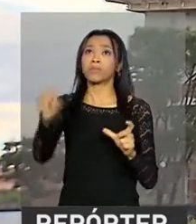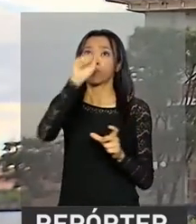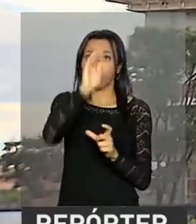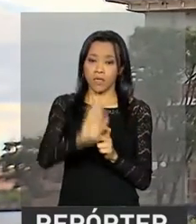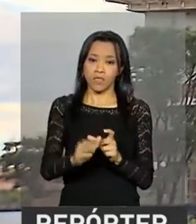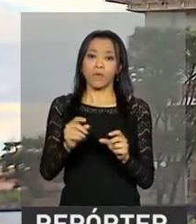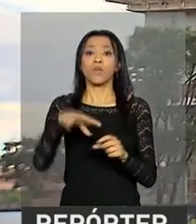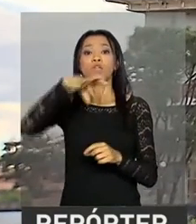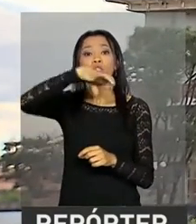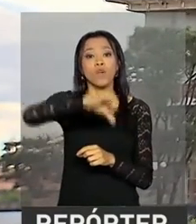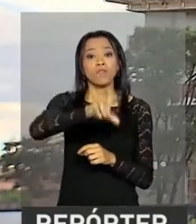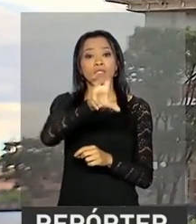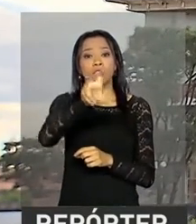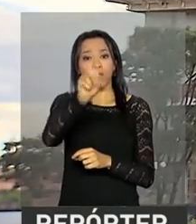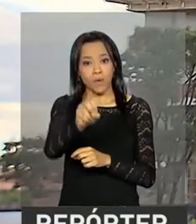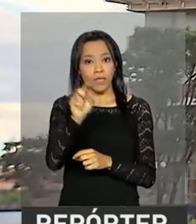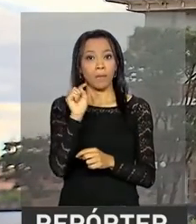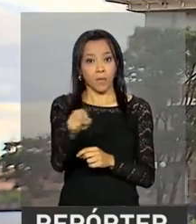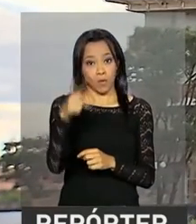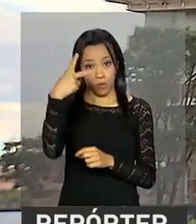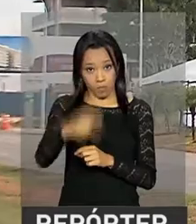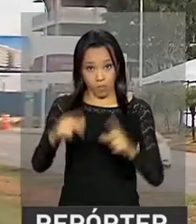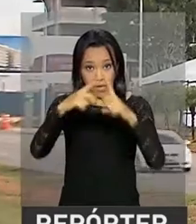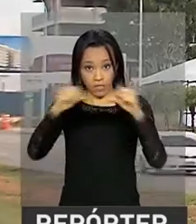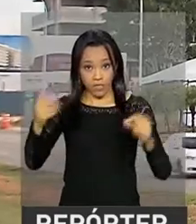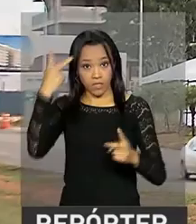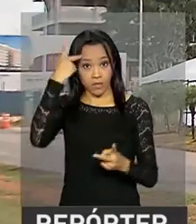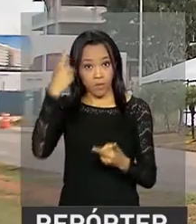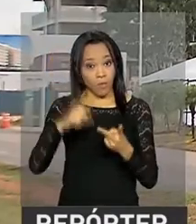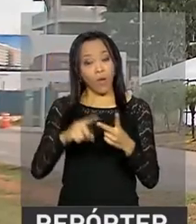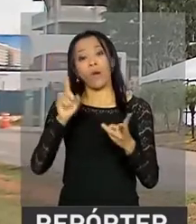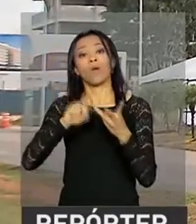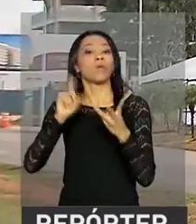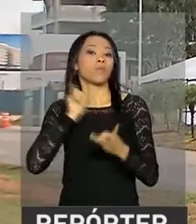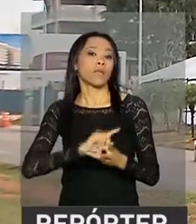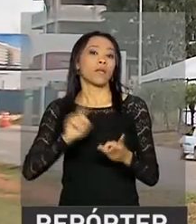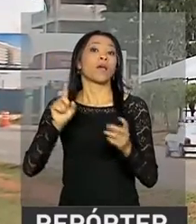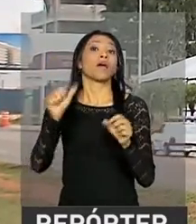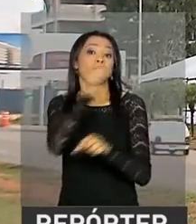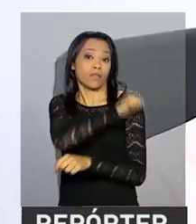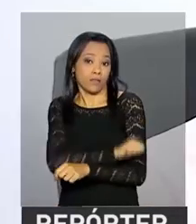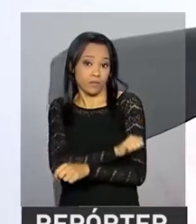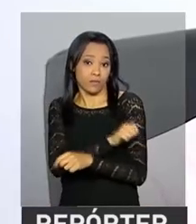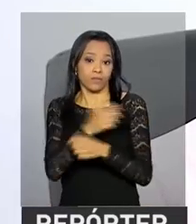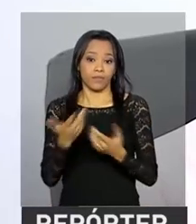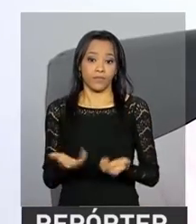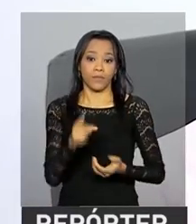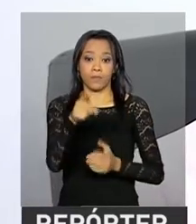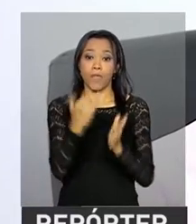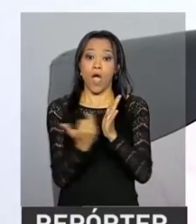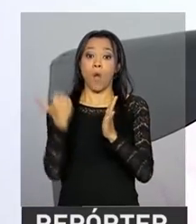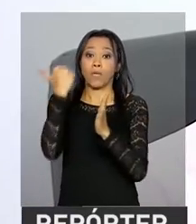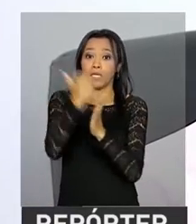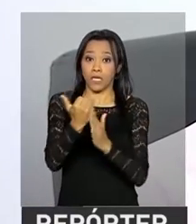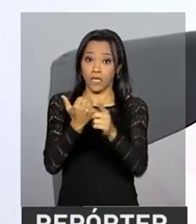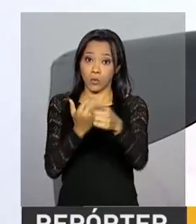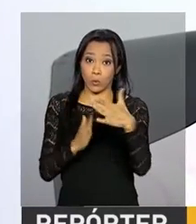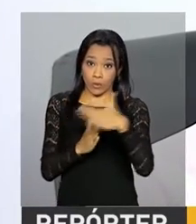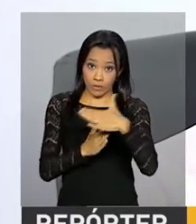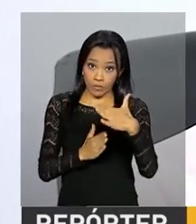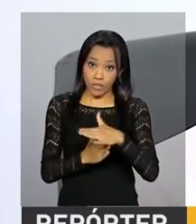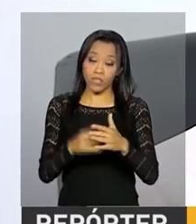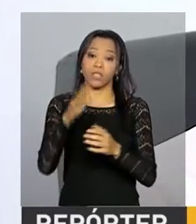950 mil para distrito federal são paulo minas gerais e rio de janeiro aumentando o limite da